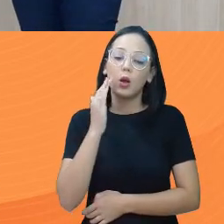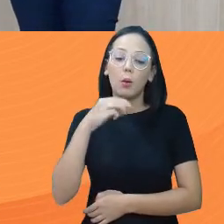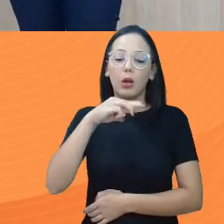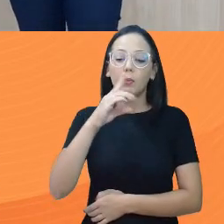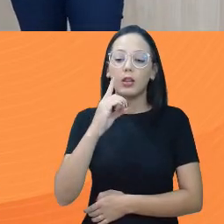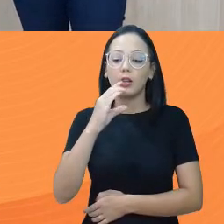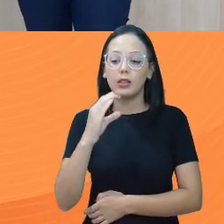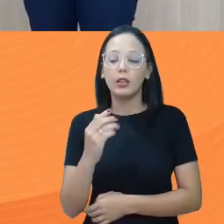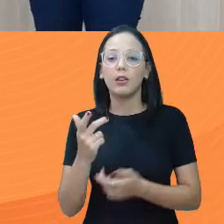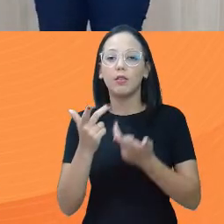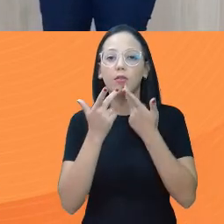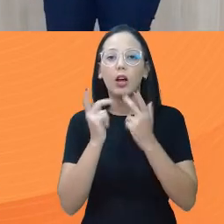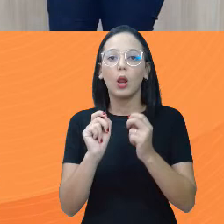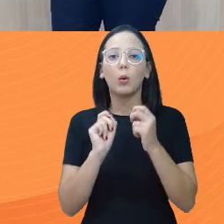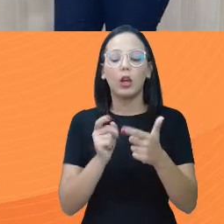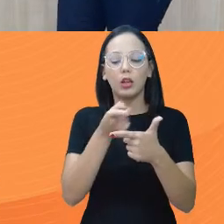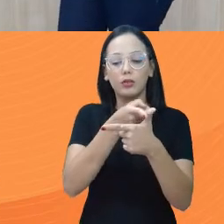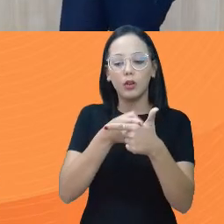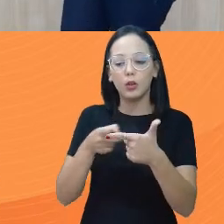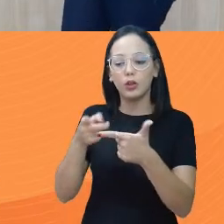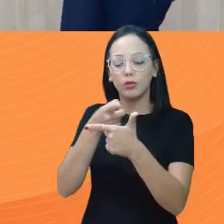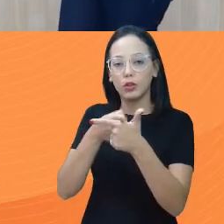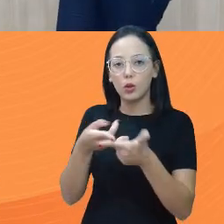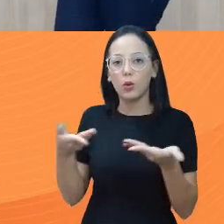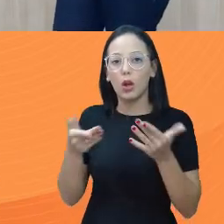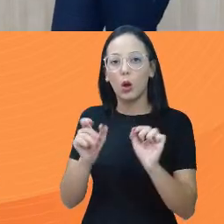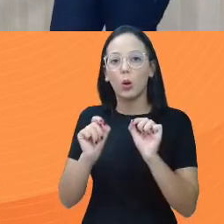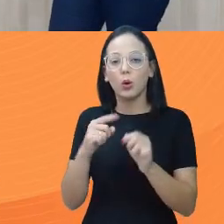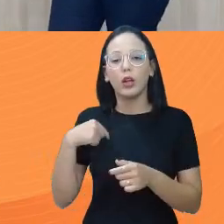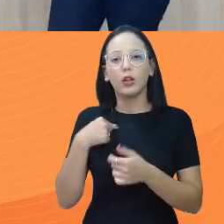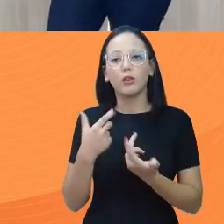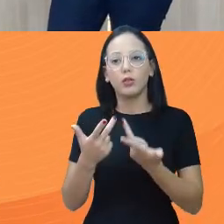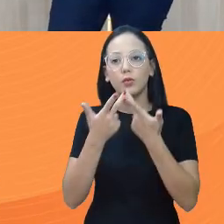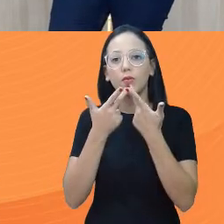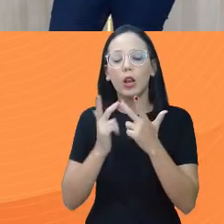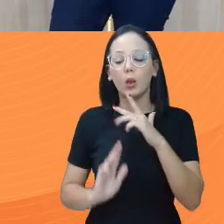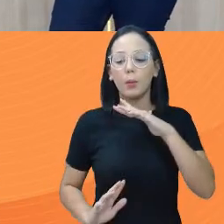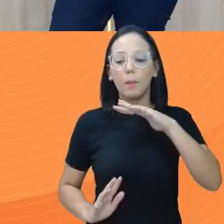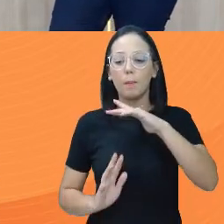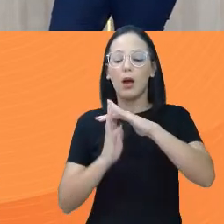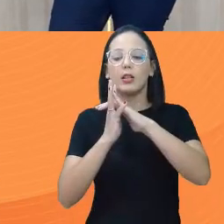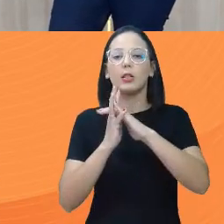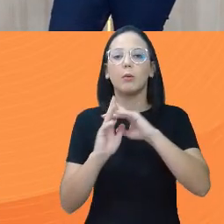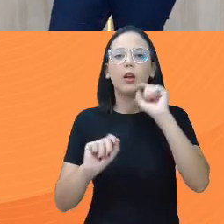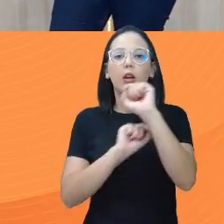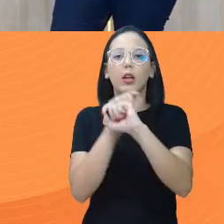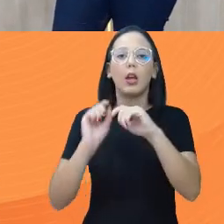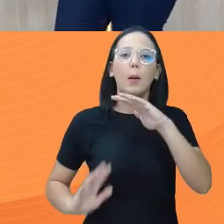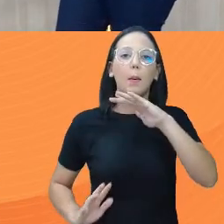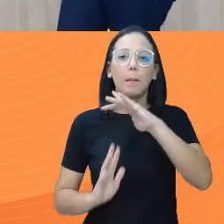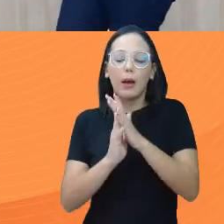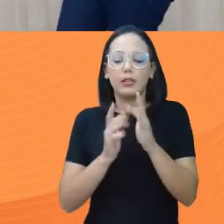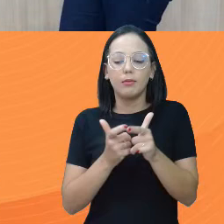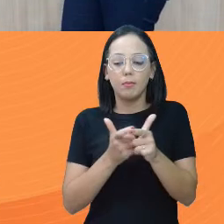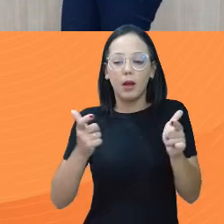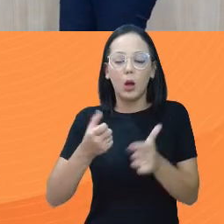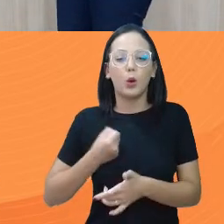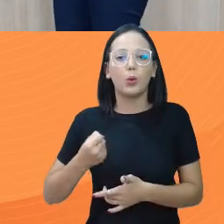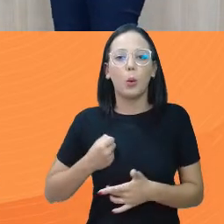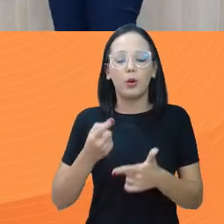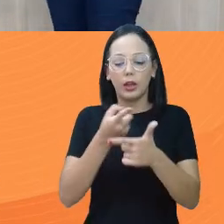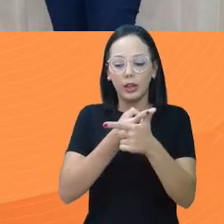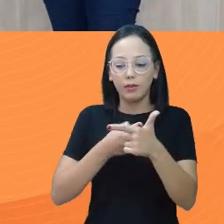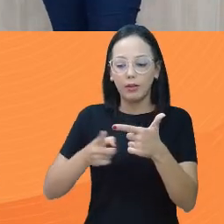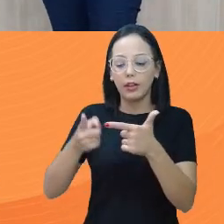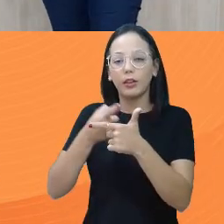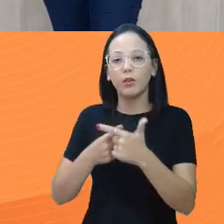MDC, trata de divisor. E você vê que agora a gente está trabalhando no máximo, né? Quem é o maior número que divide os dois valores